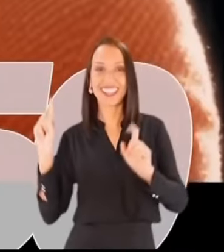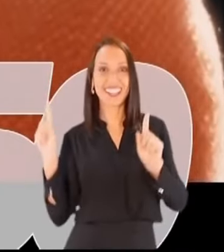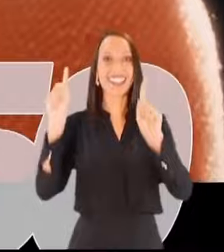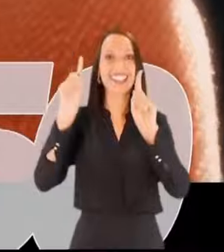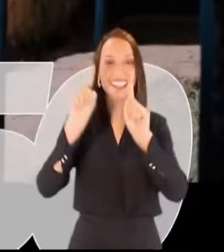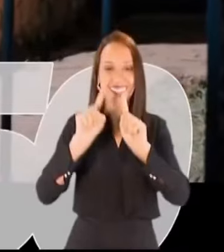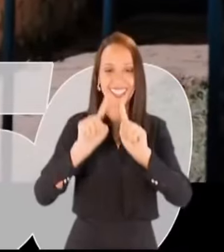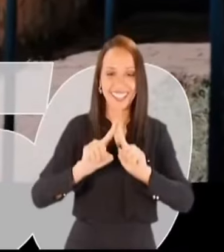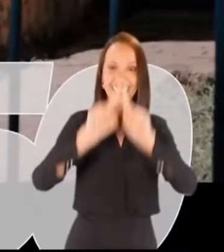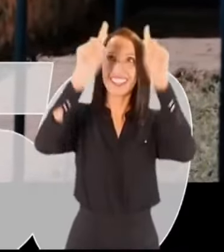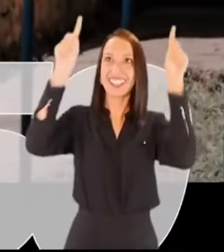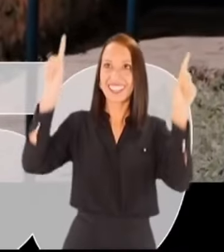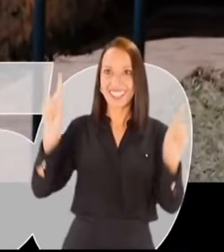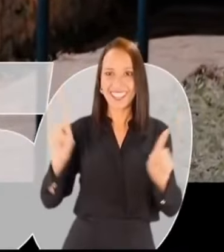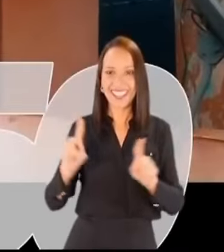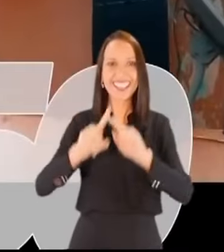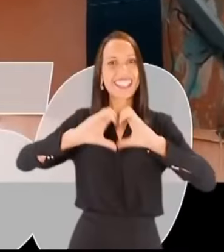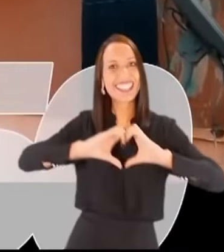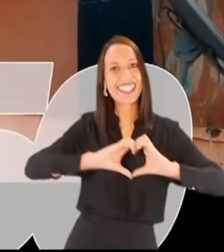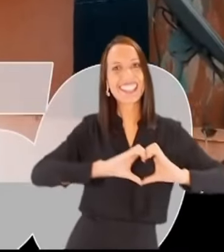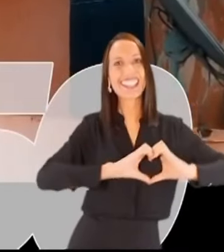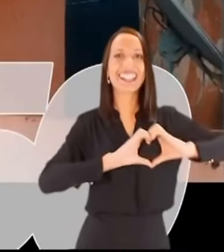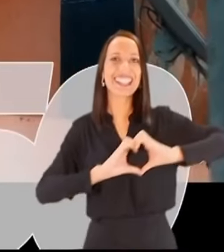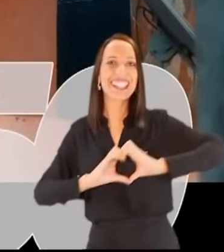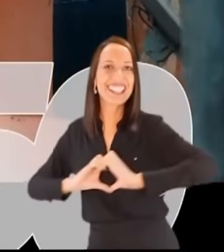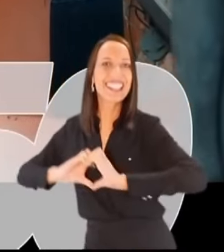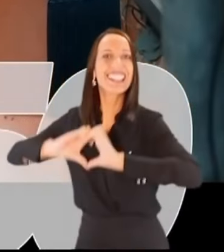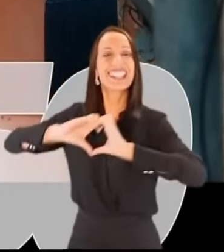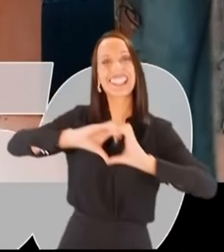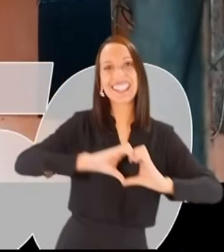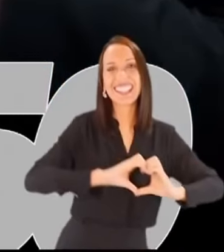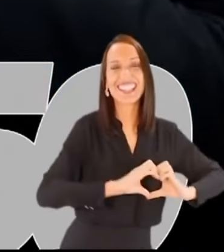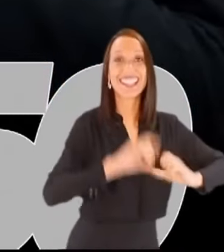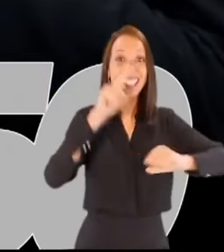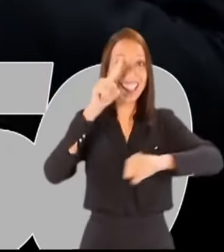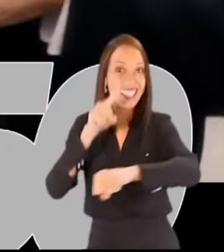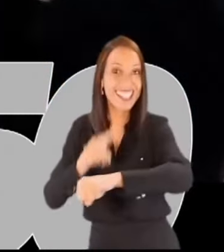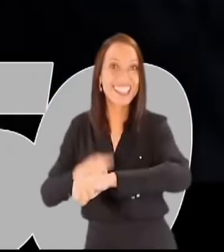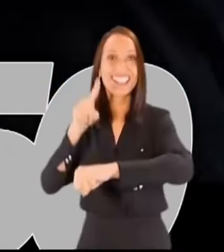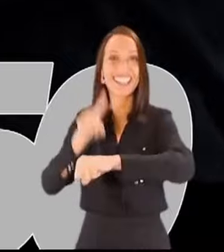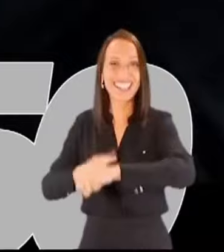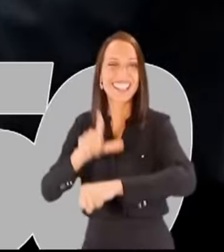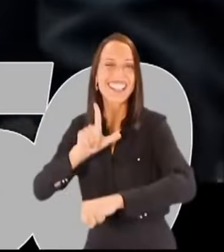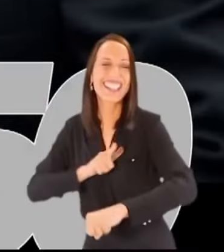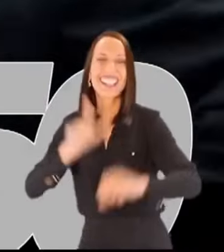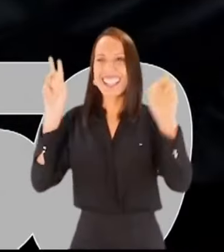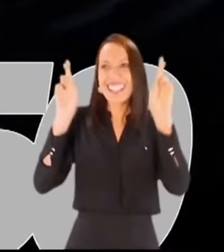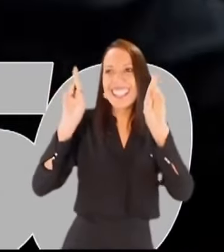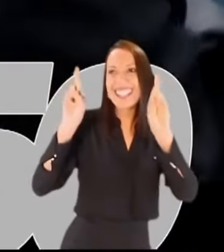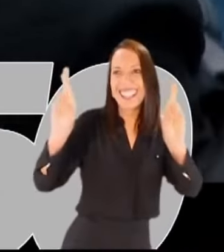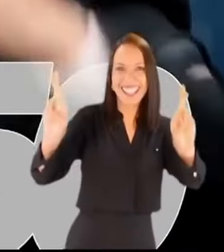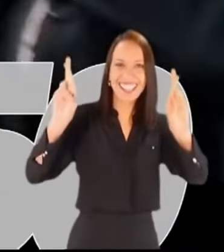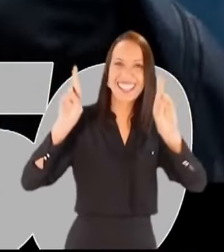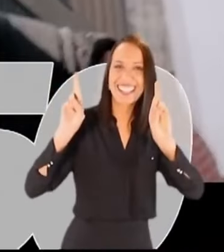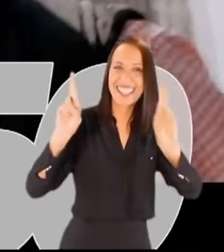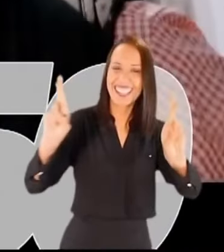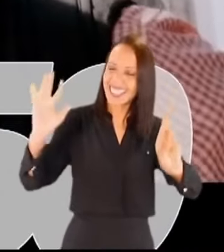Marta, chegou a vez do coração. É tempo de ter